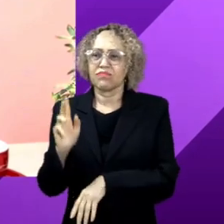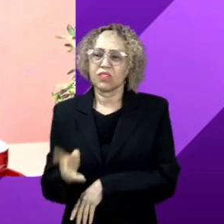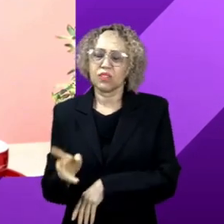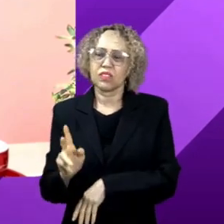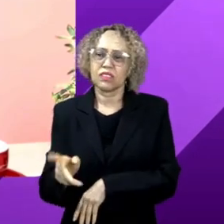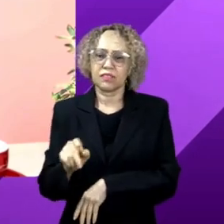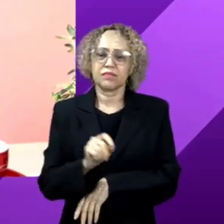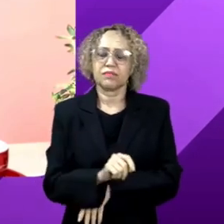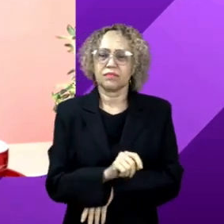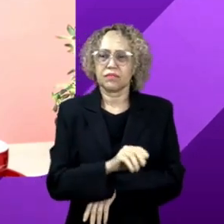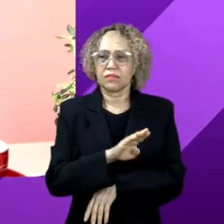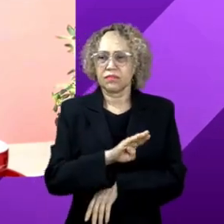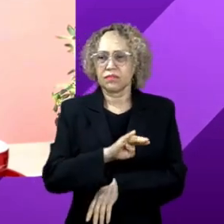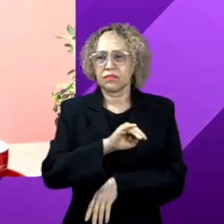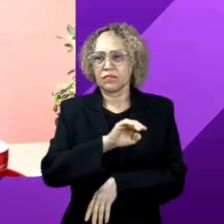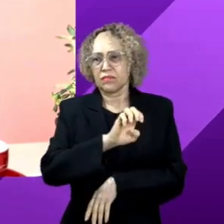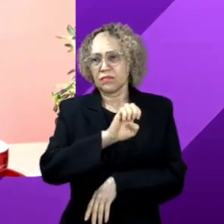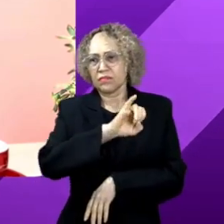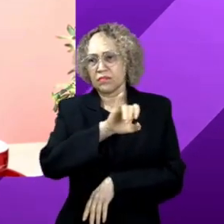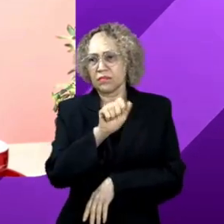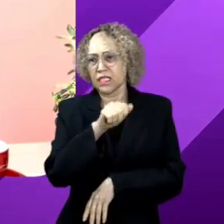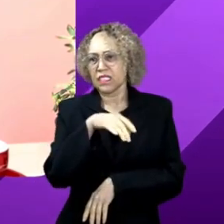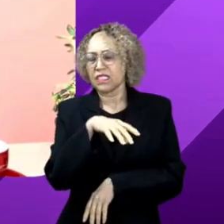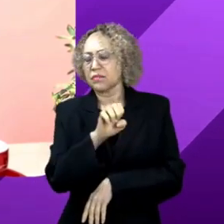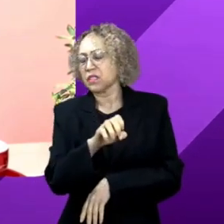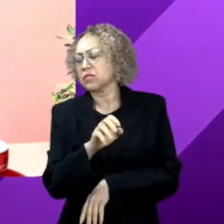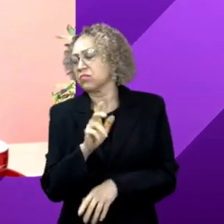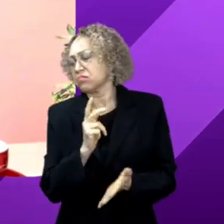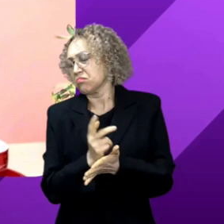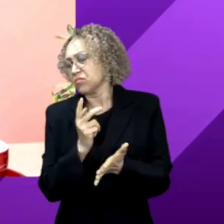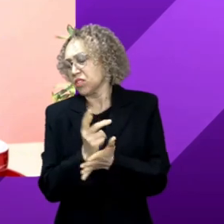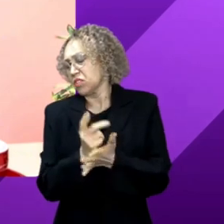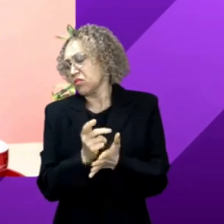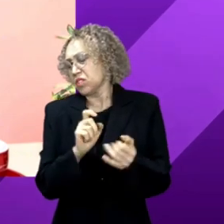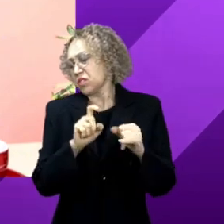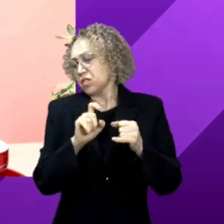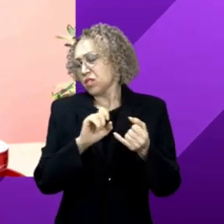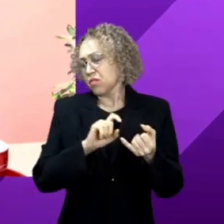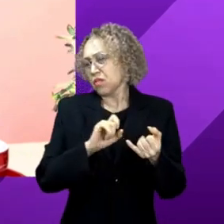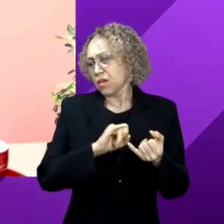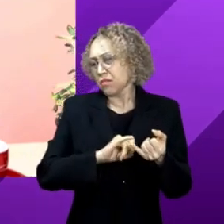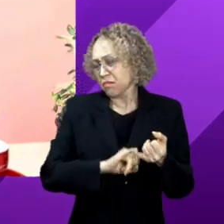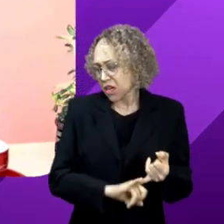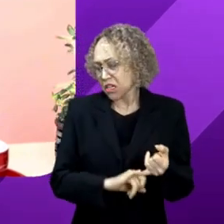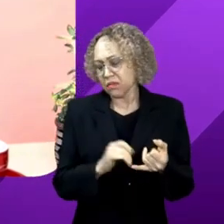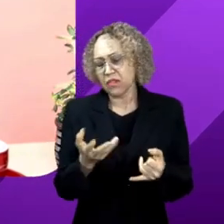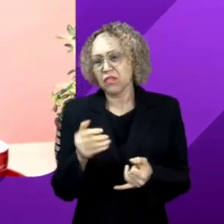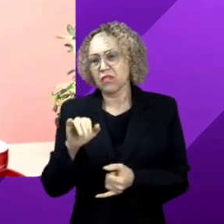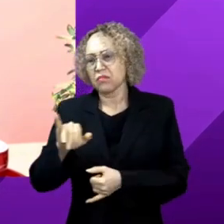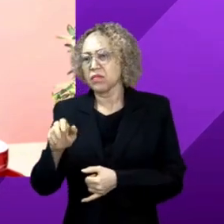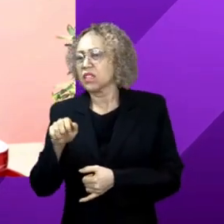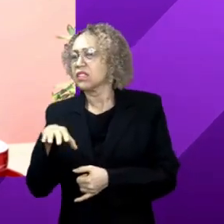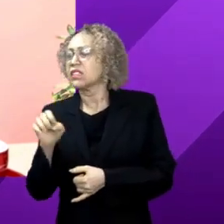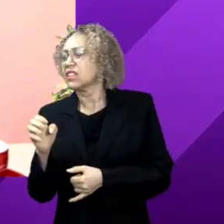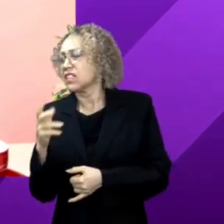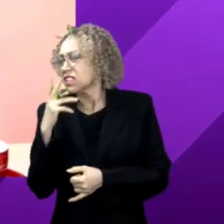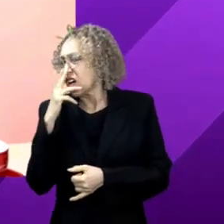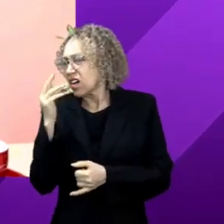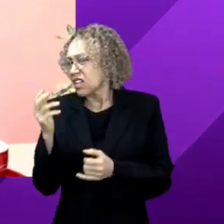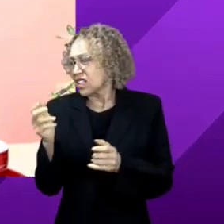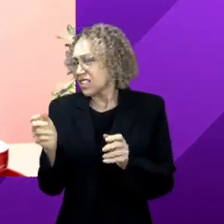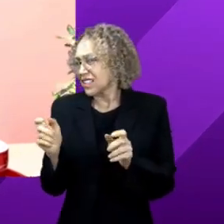fervoroso, mas Jane ignora que o sexo possa produzir outra coisa além de filhos.